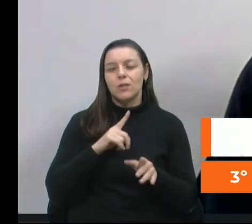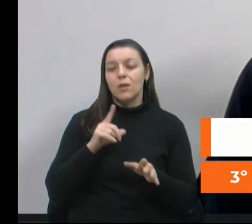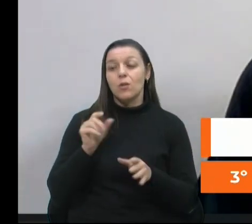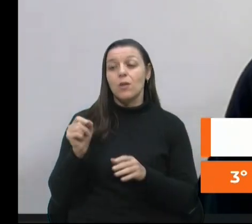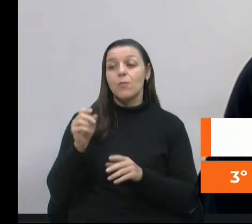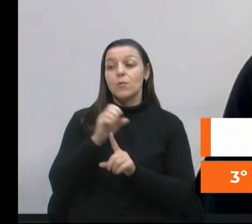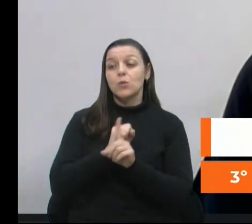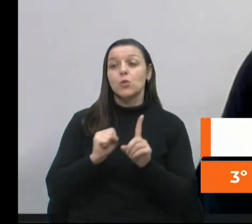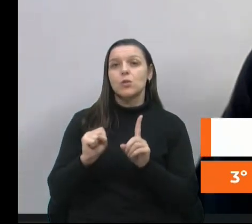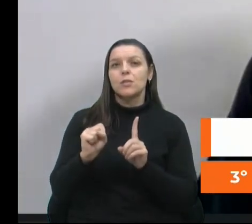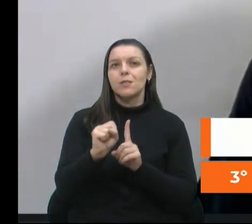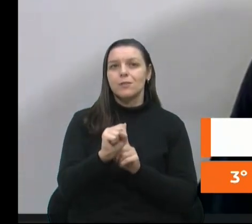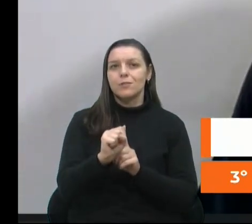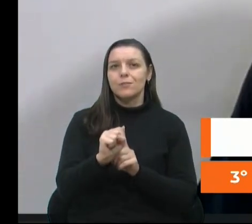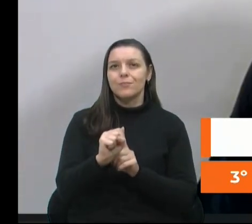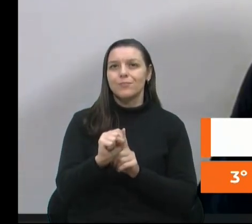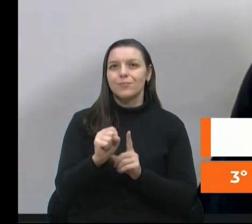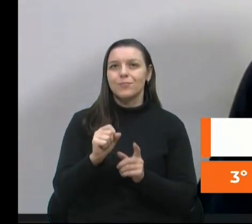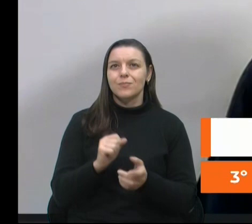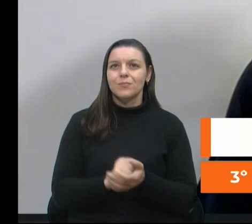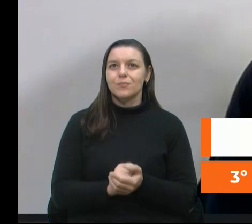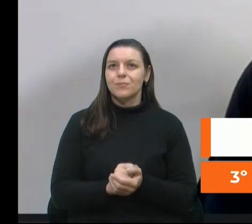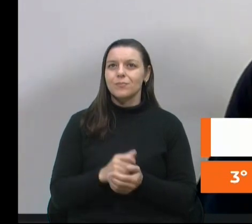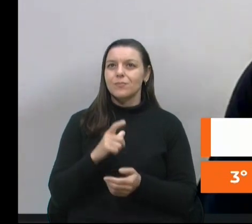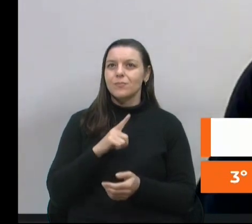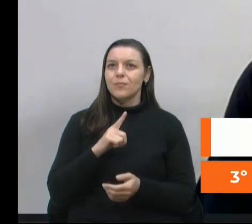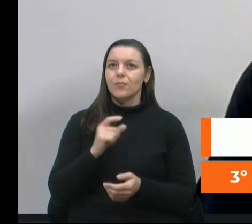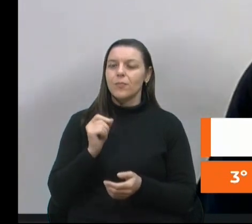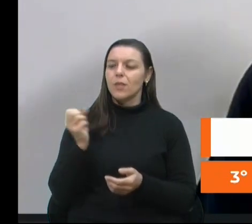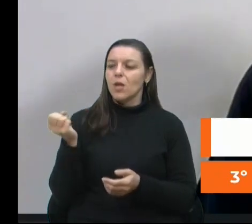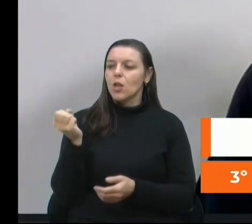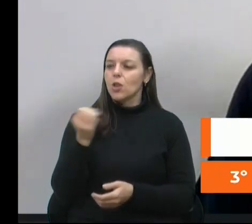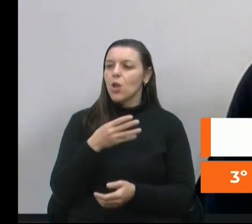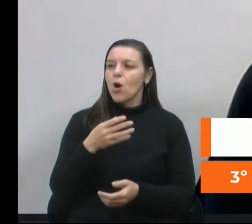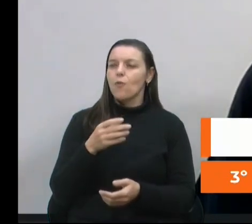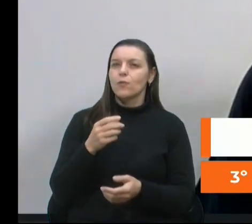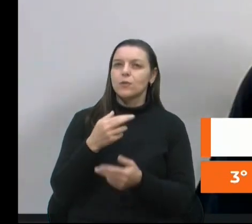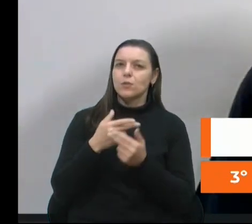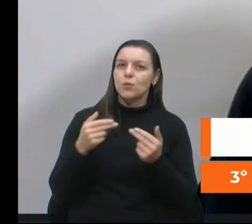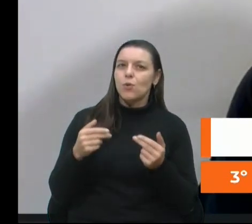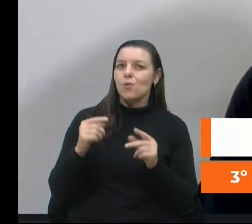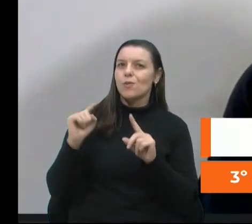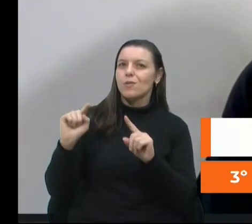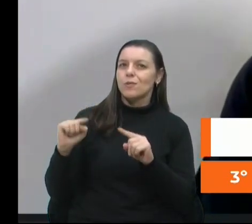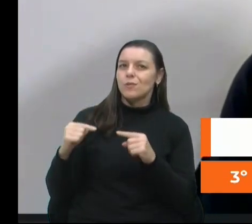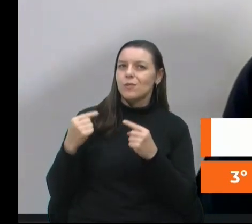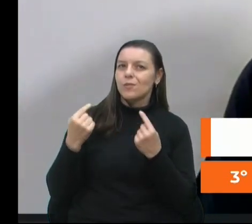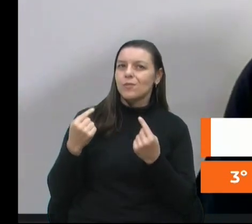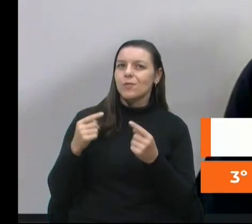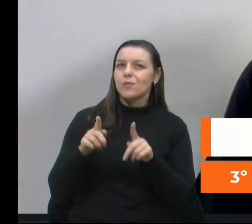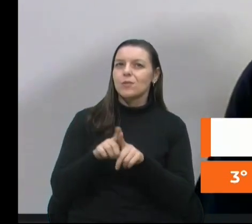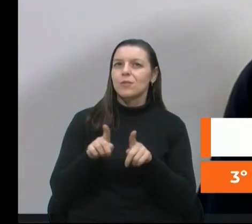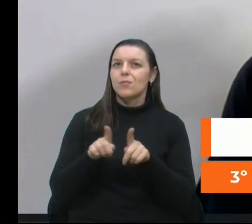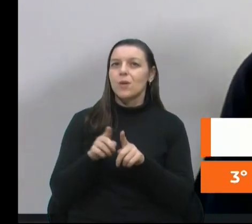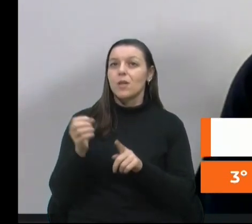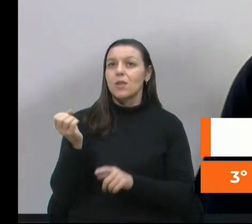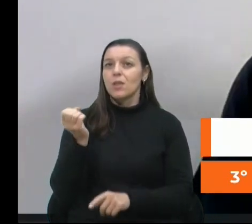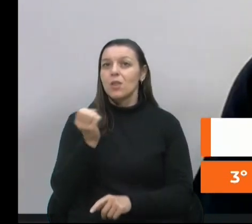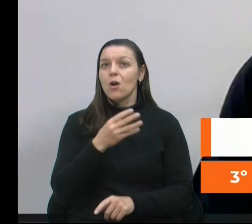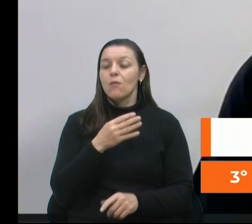busca social. Ele já parte para buscar novas aventuras, novos desafios,